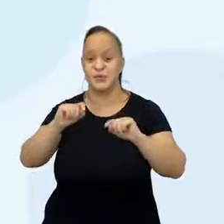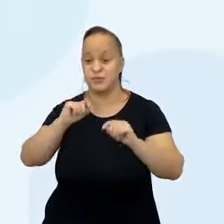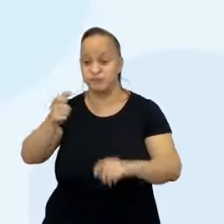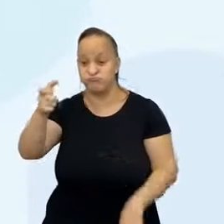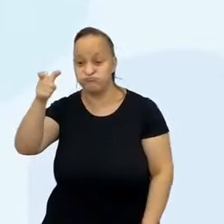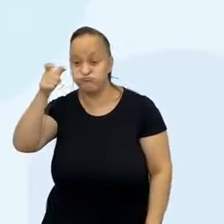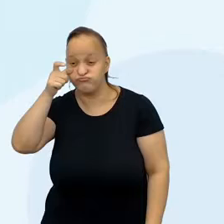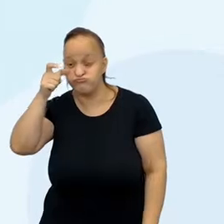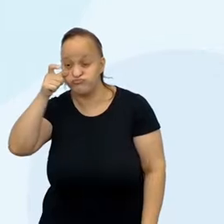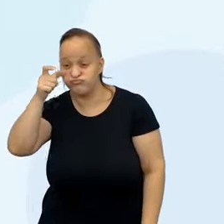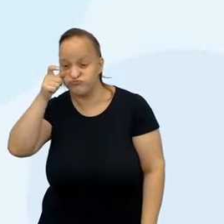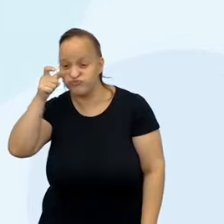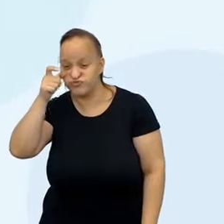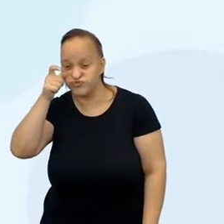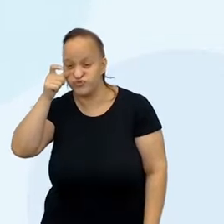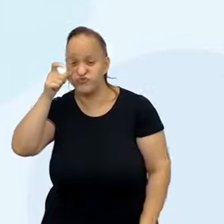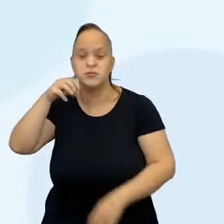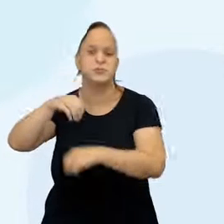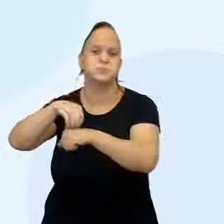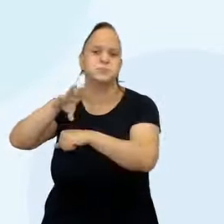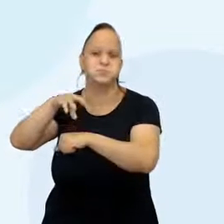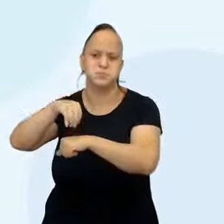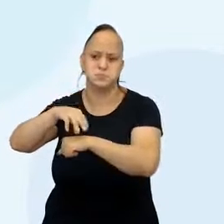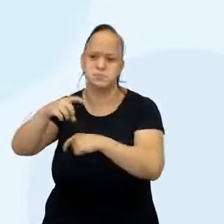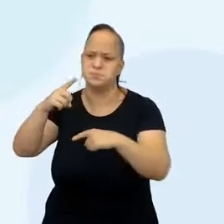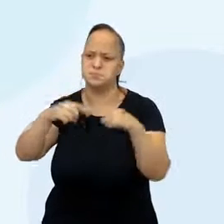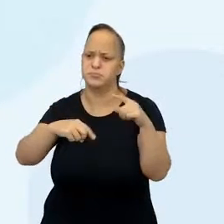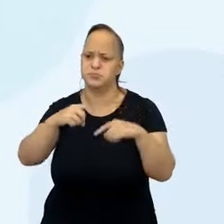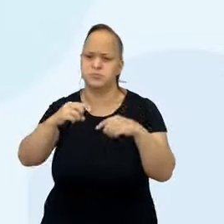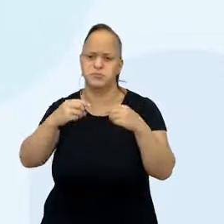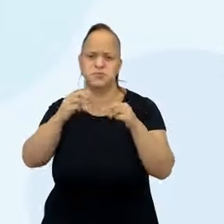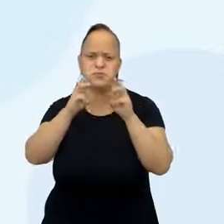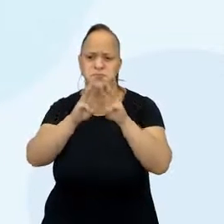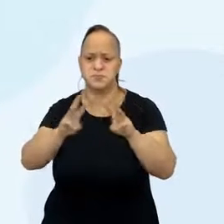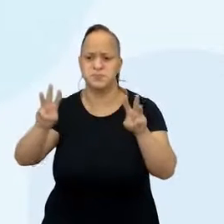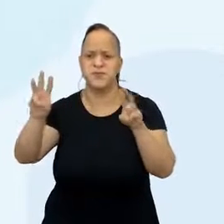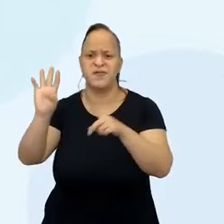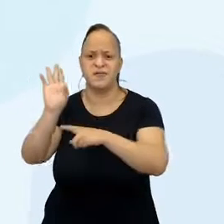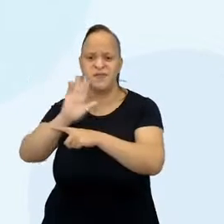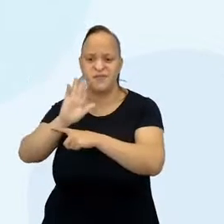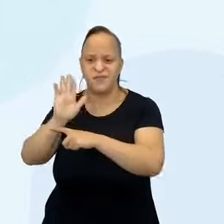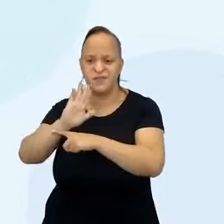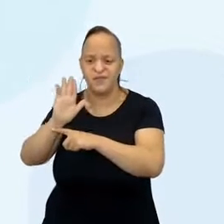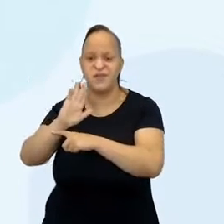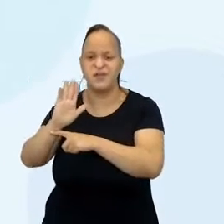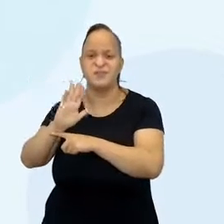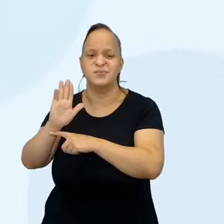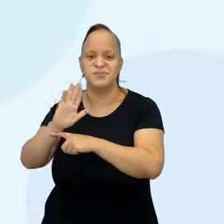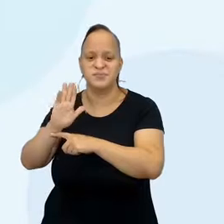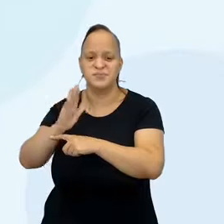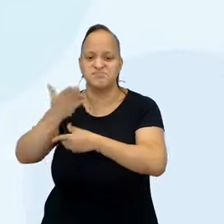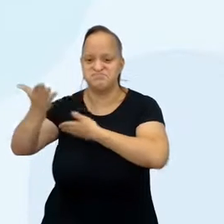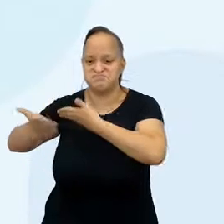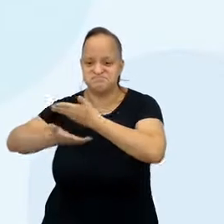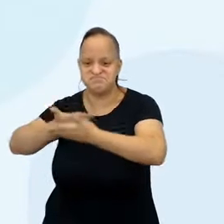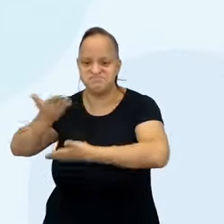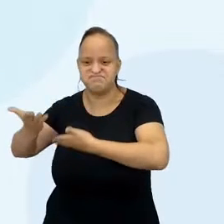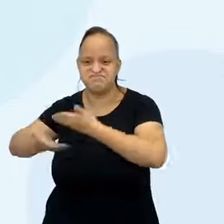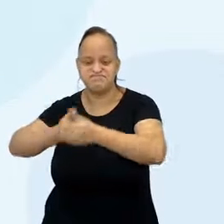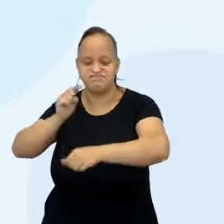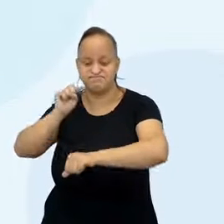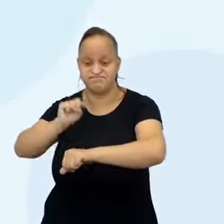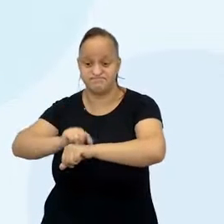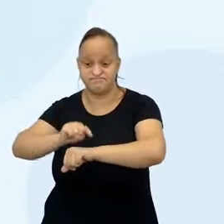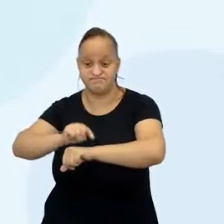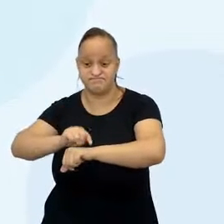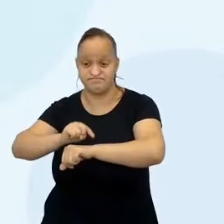tem indicação de alguns materiais, indicação de site, de filmes. A gente tem o de olho na integração, que é aquele momento, né, em que a